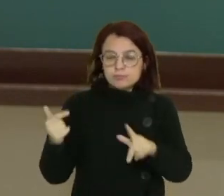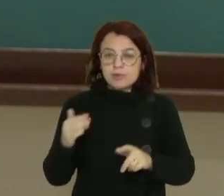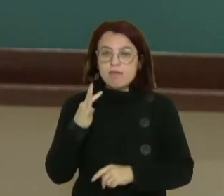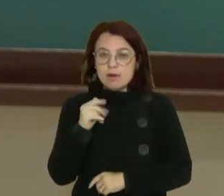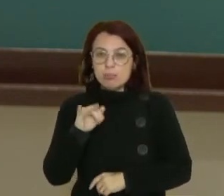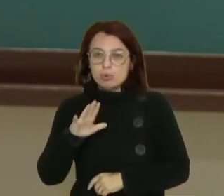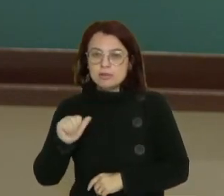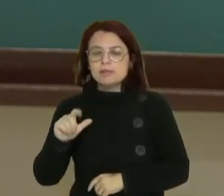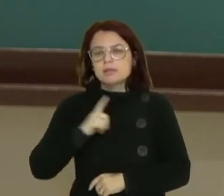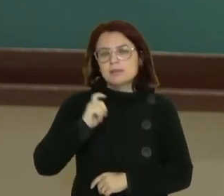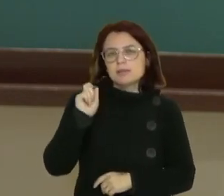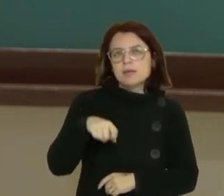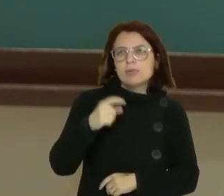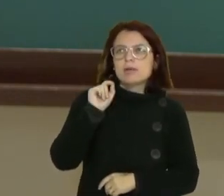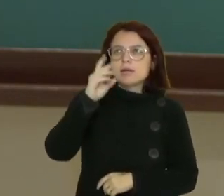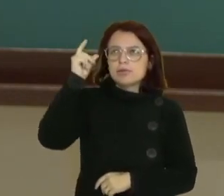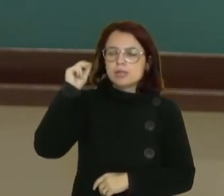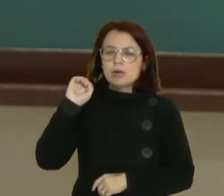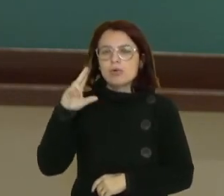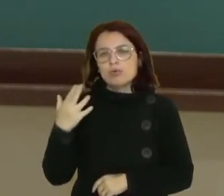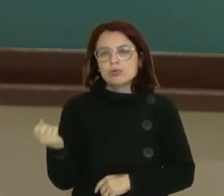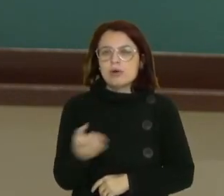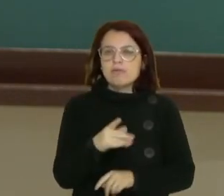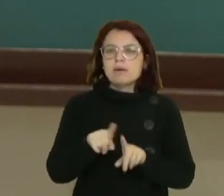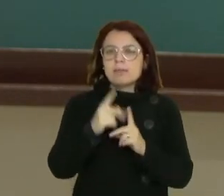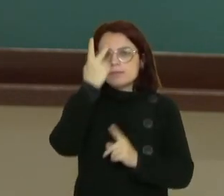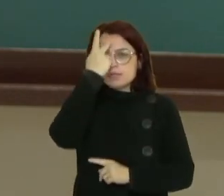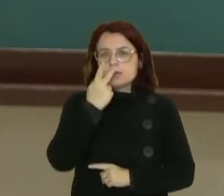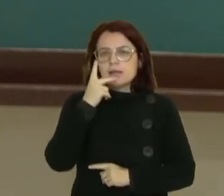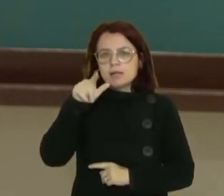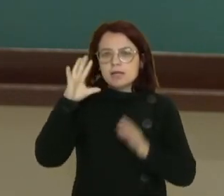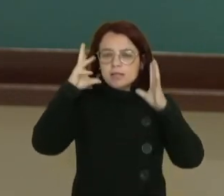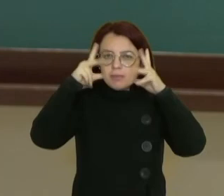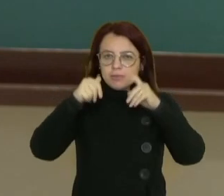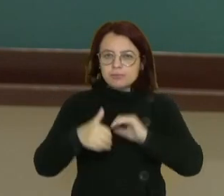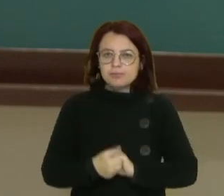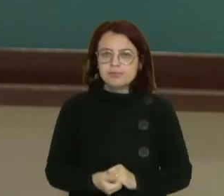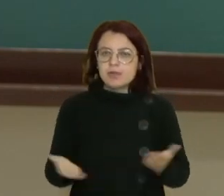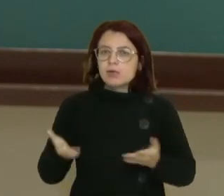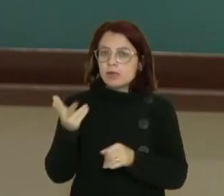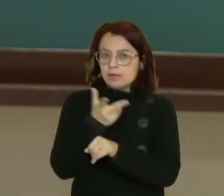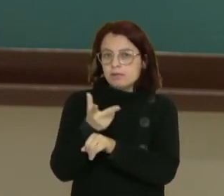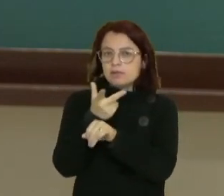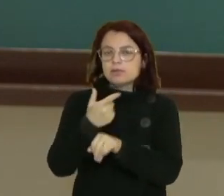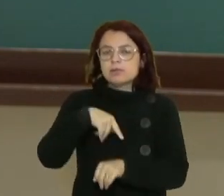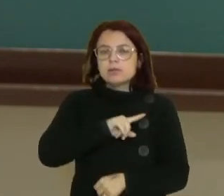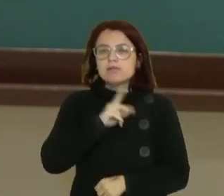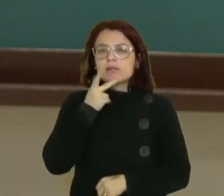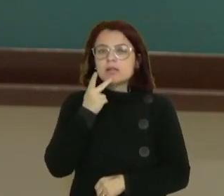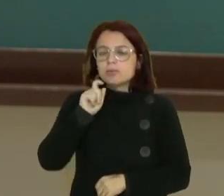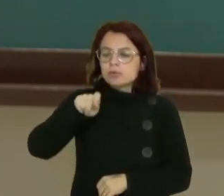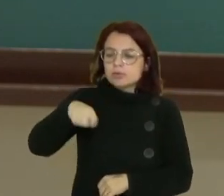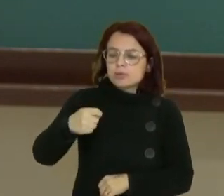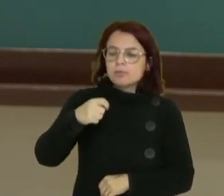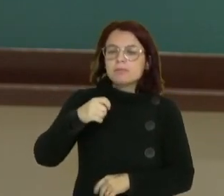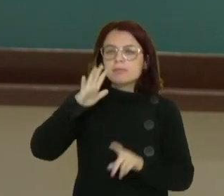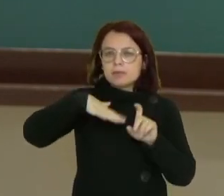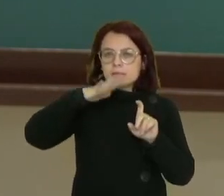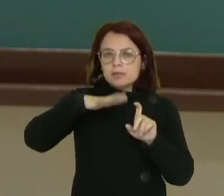ou nova, onde animais e plantas também falam. Bem, neste vídeo falamos